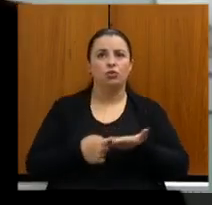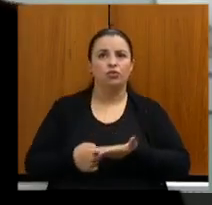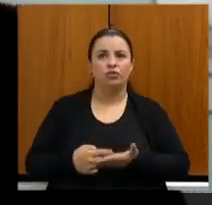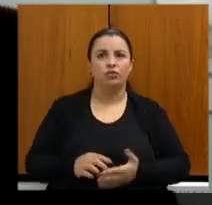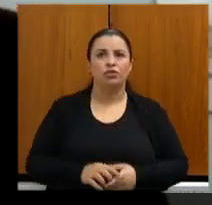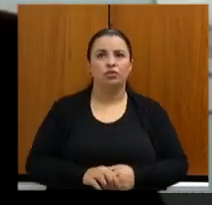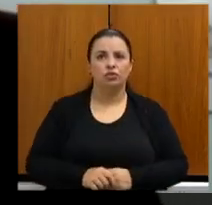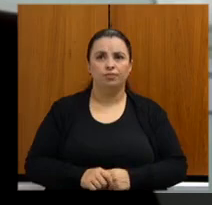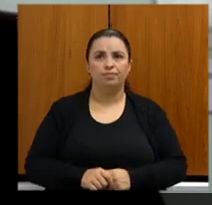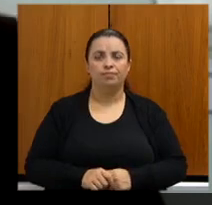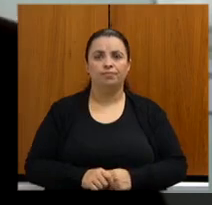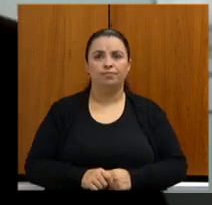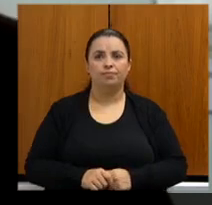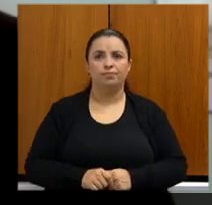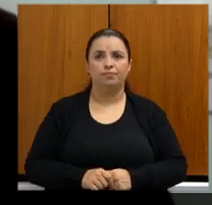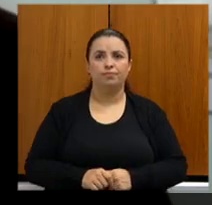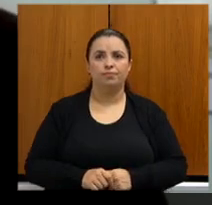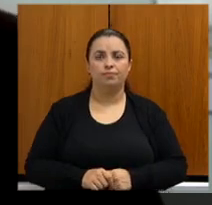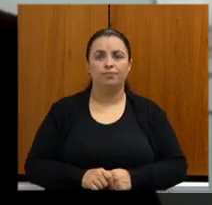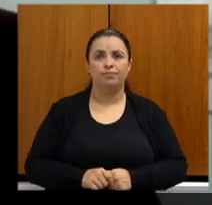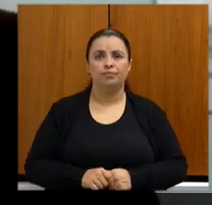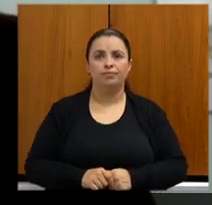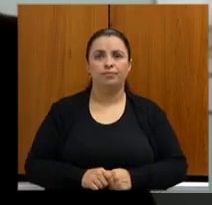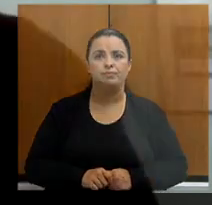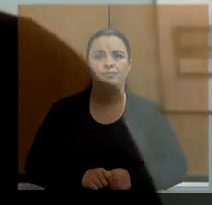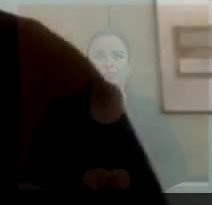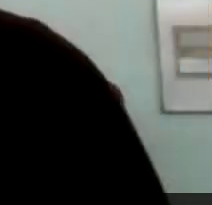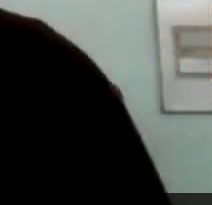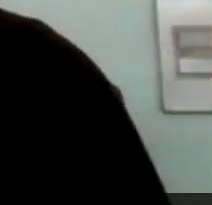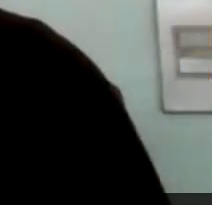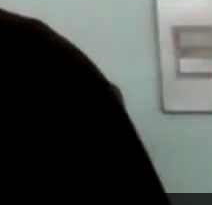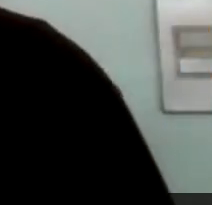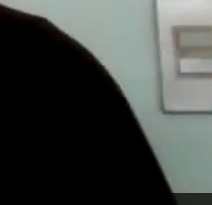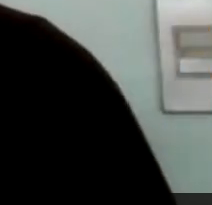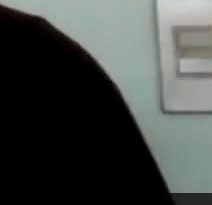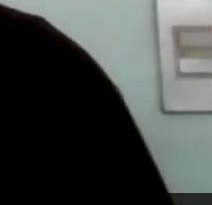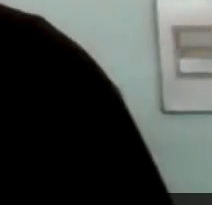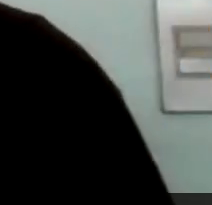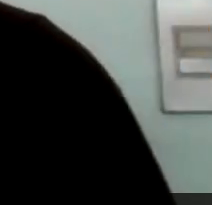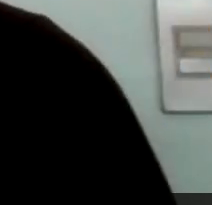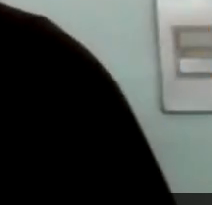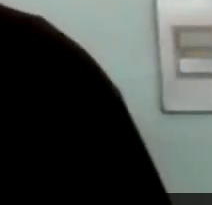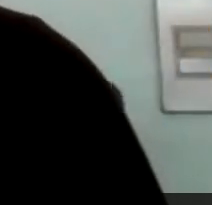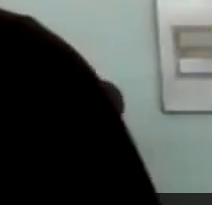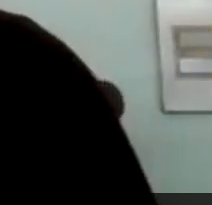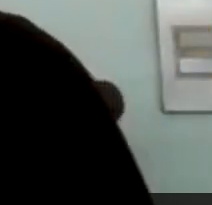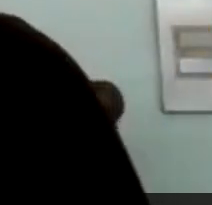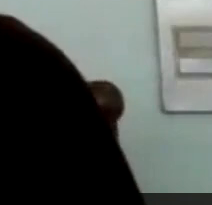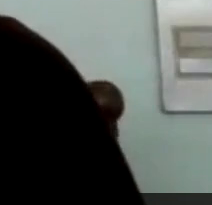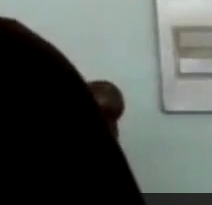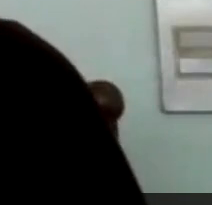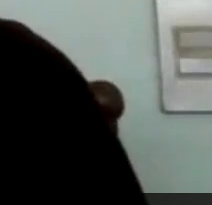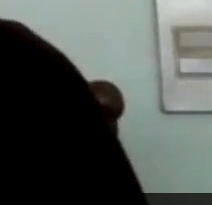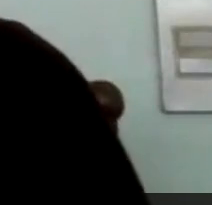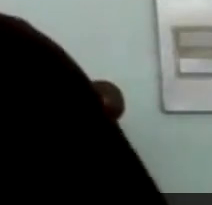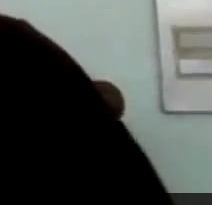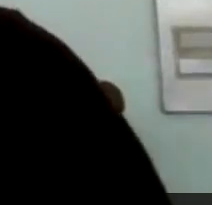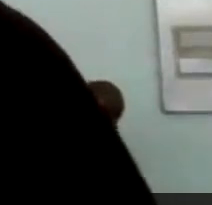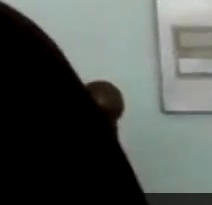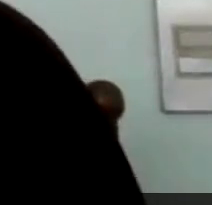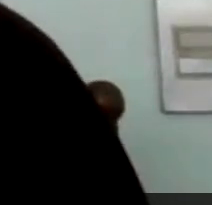né a comissão de direitos humanos parabenizo a iniciativa eu